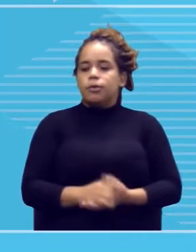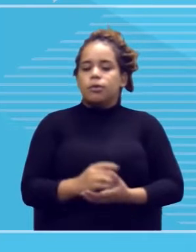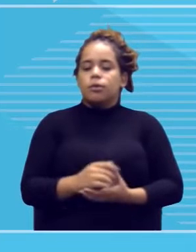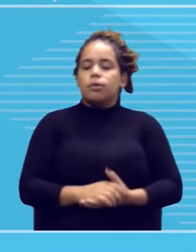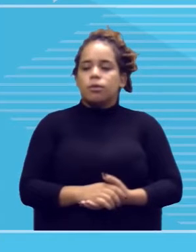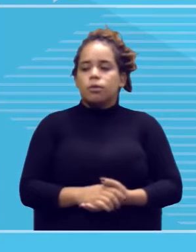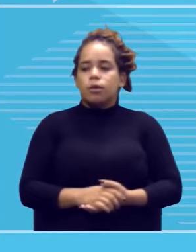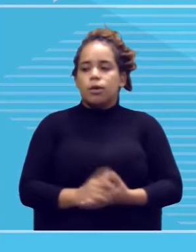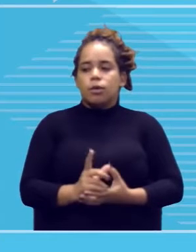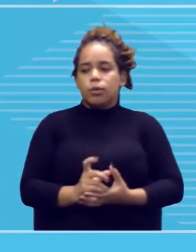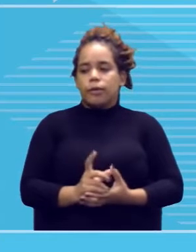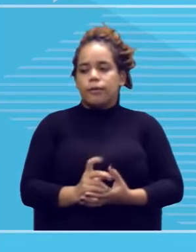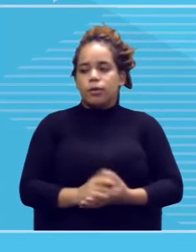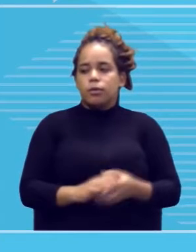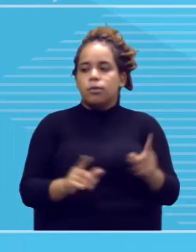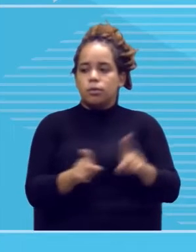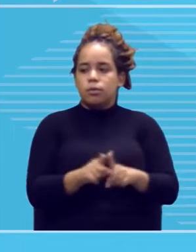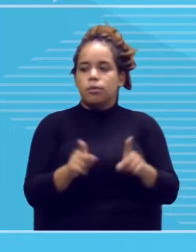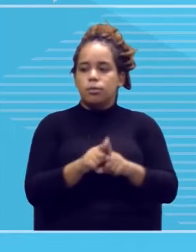perfeitos